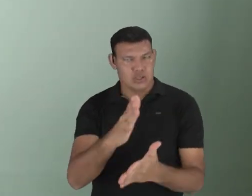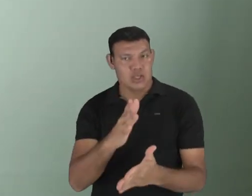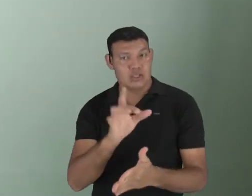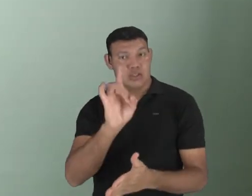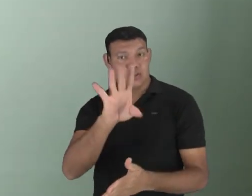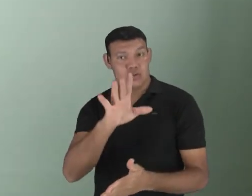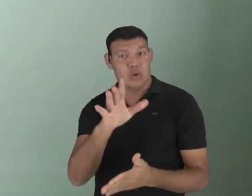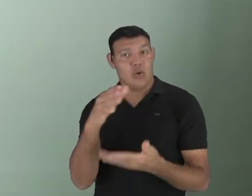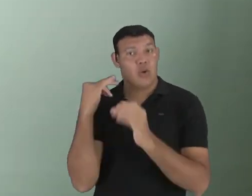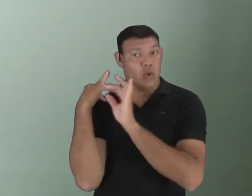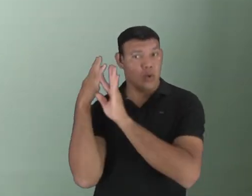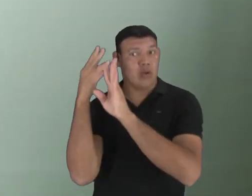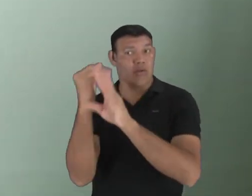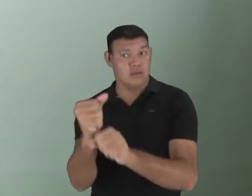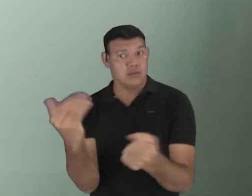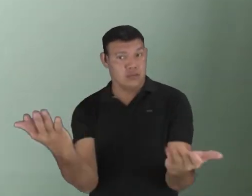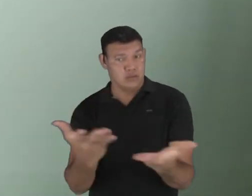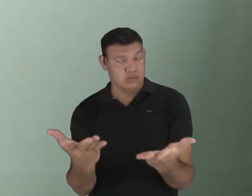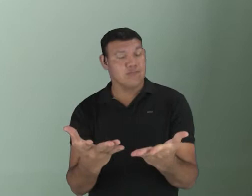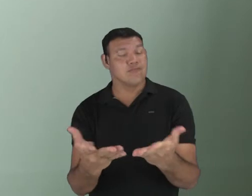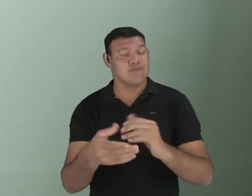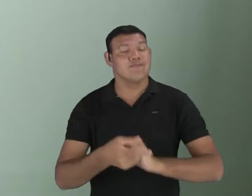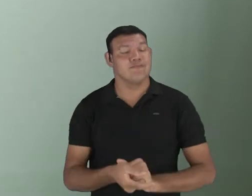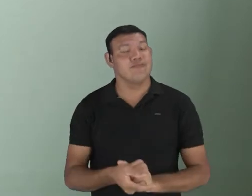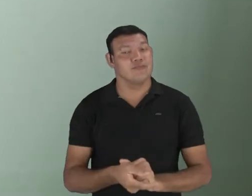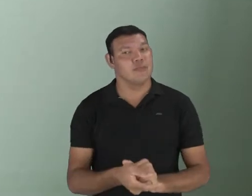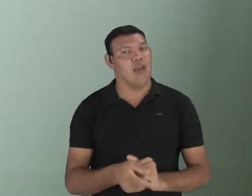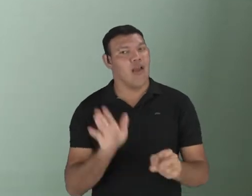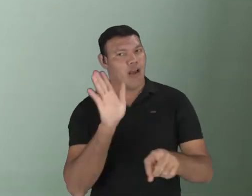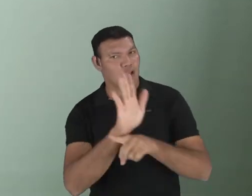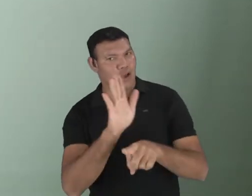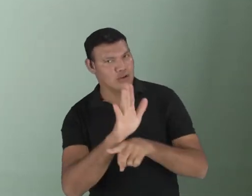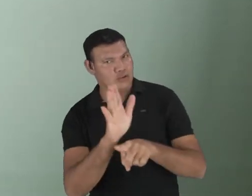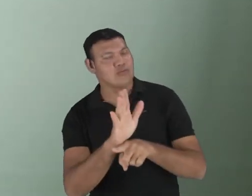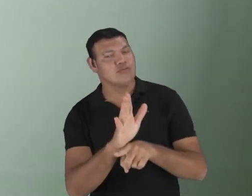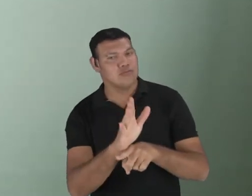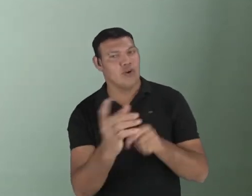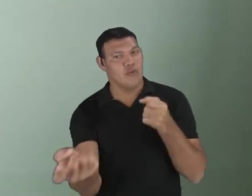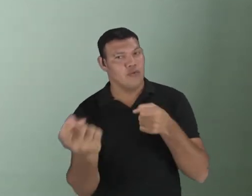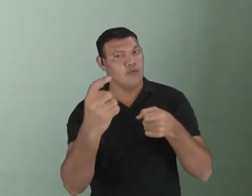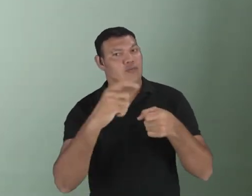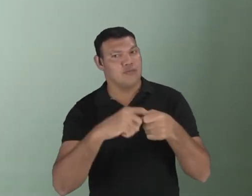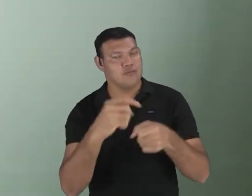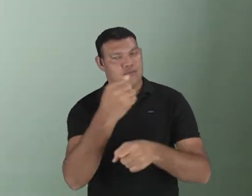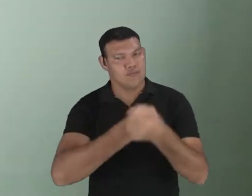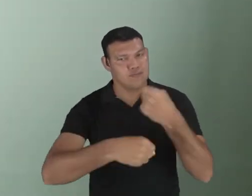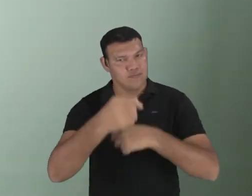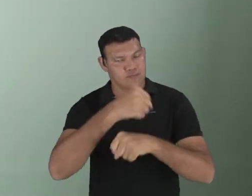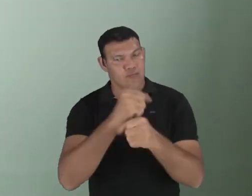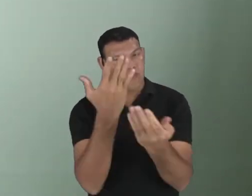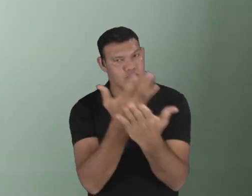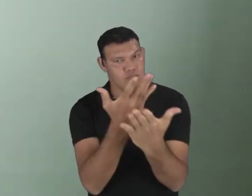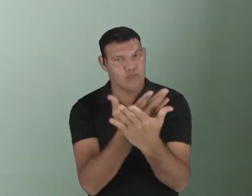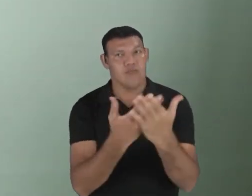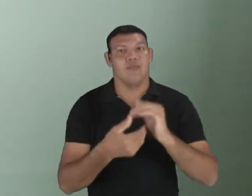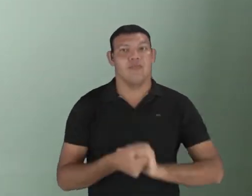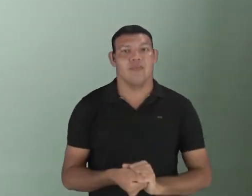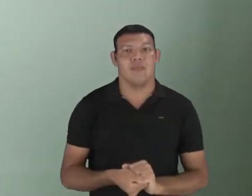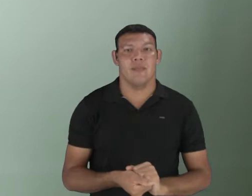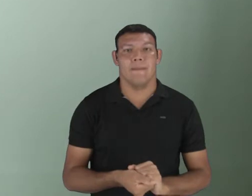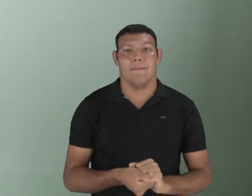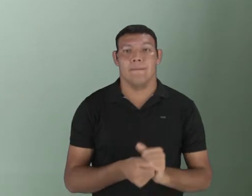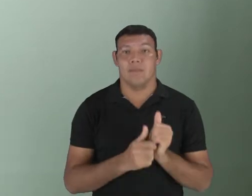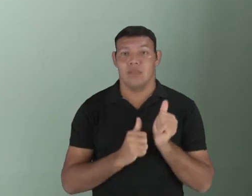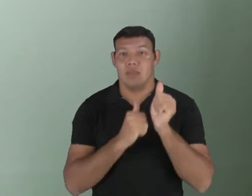revisional que vai auxiliar você na retomada dos estudos nessa série do ano de 2021. Então vamos